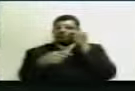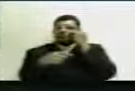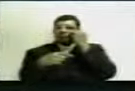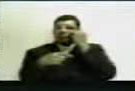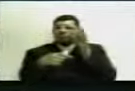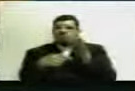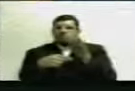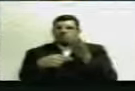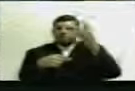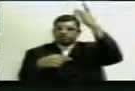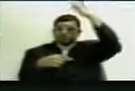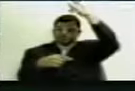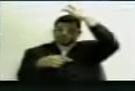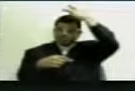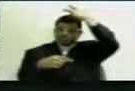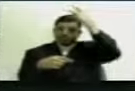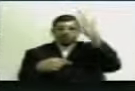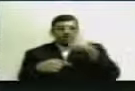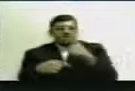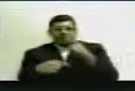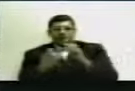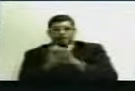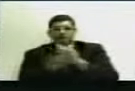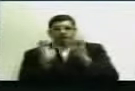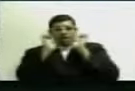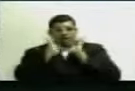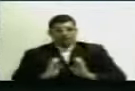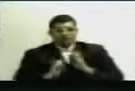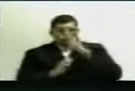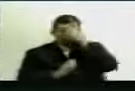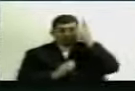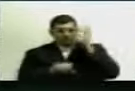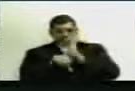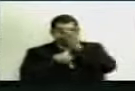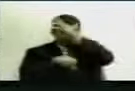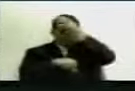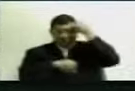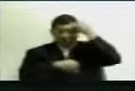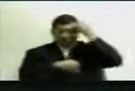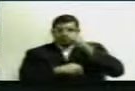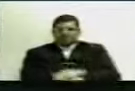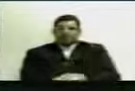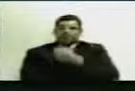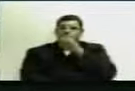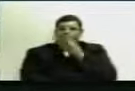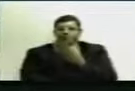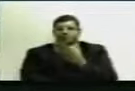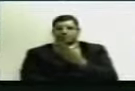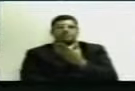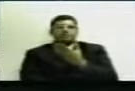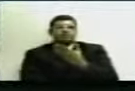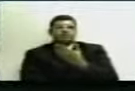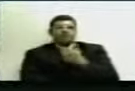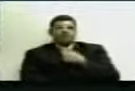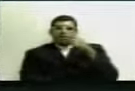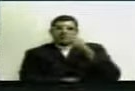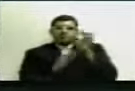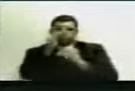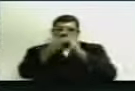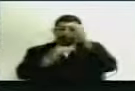interesse absolutamente sem relevância para o povo do Estado do Amazonas. Portanto,